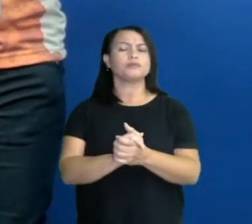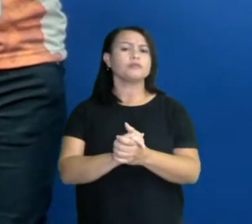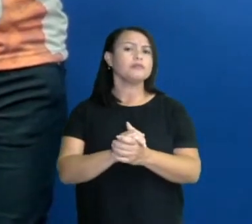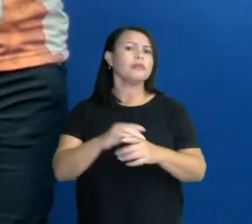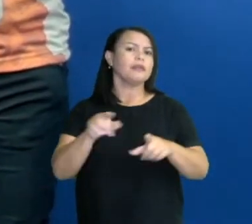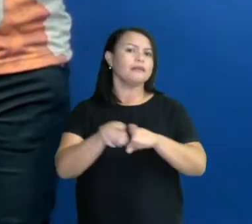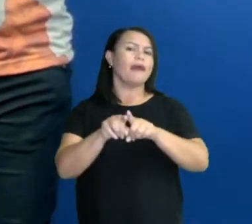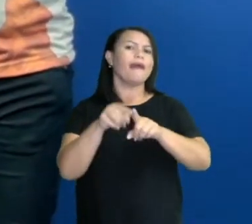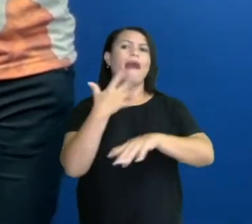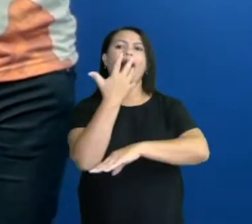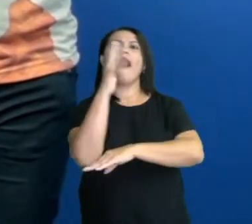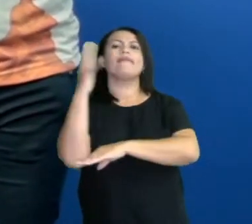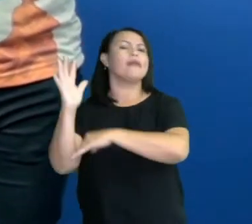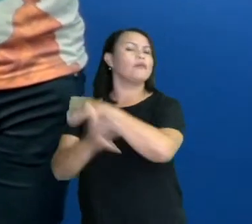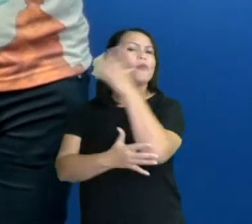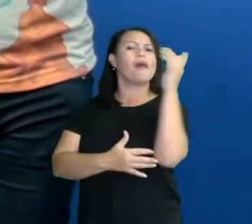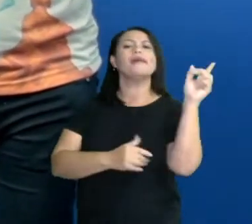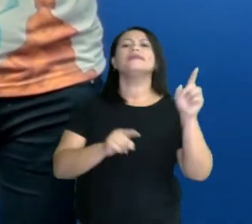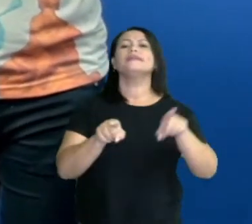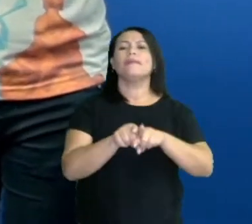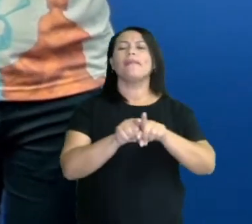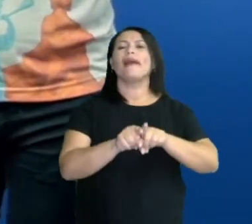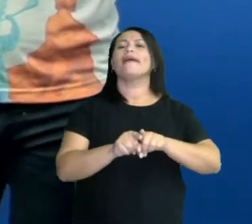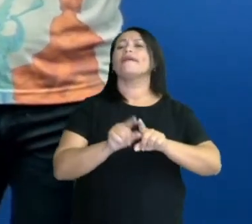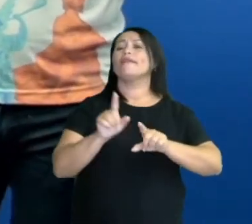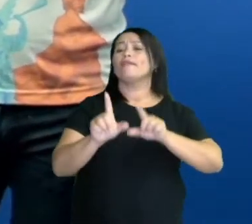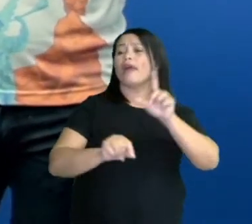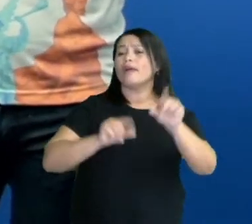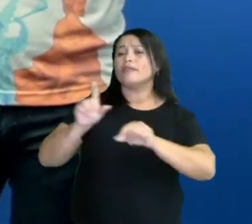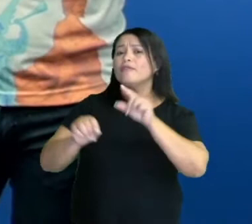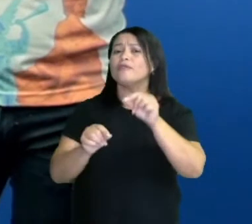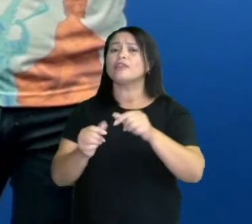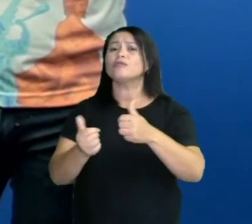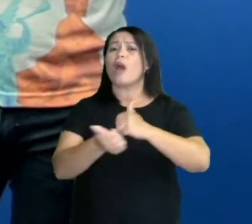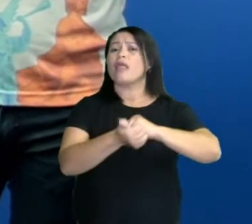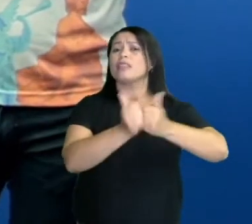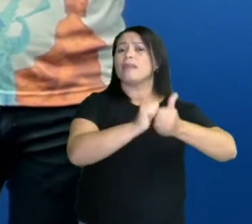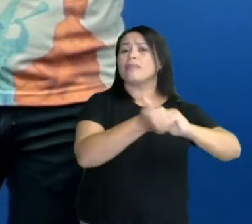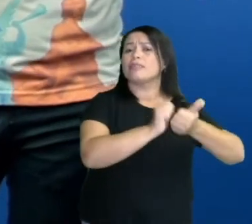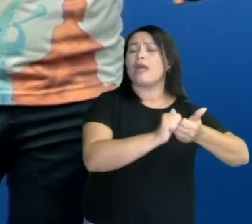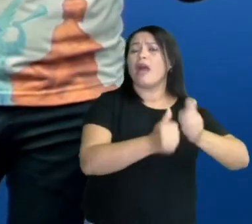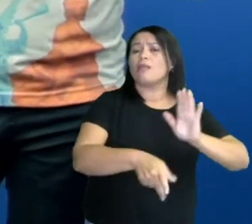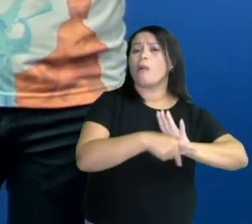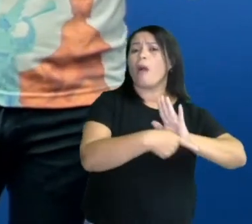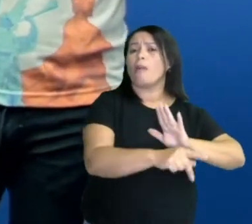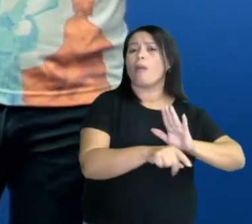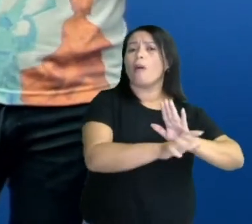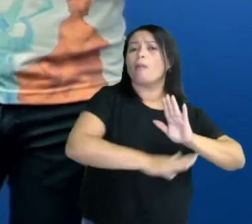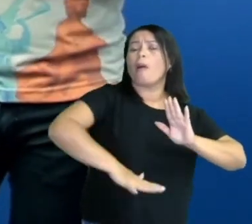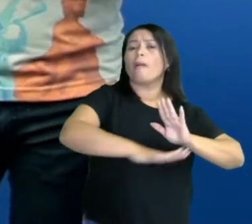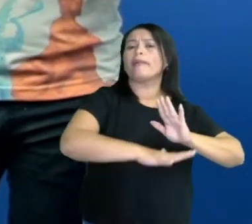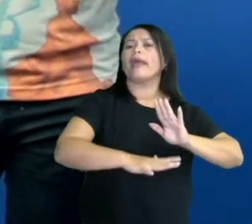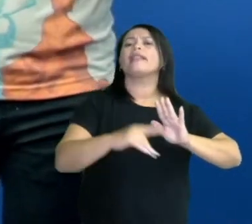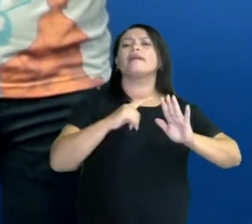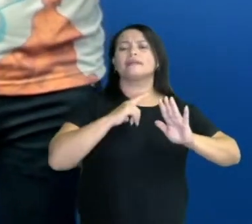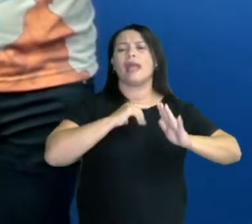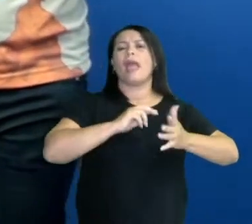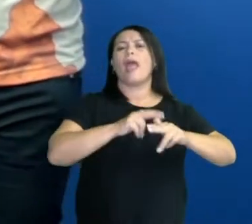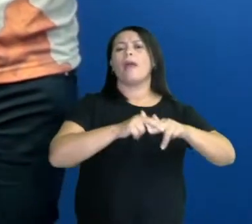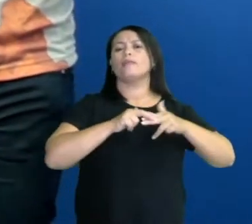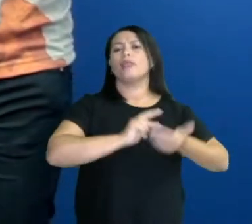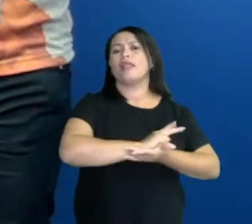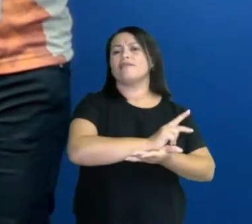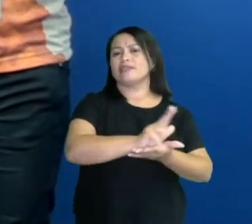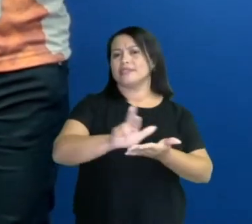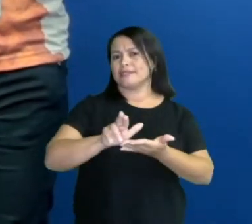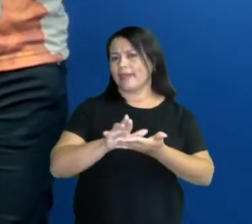a natureza ir selecionando indivíduos adaptados àquele ambiente. Por isso temos tanta diversidade de espécies